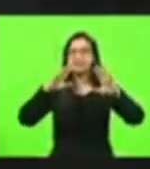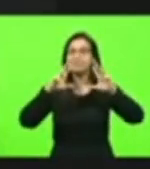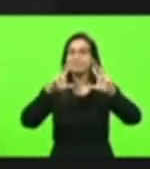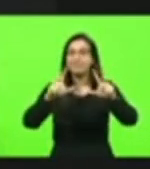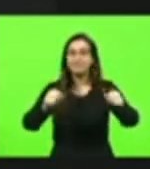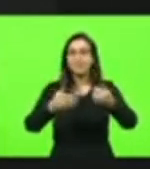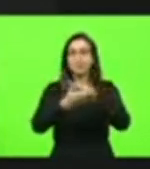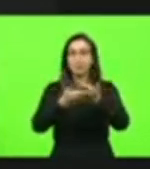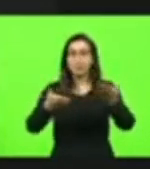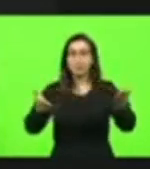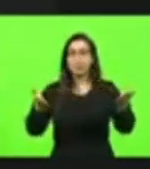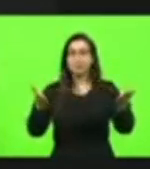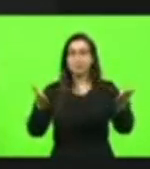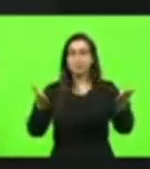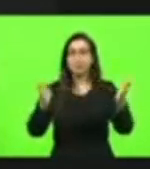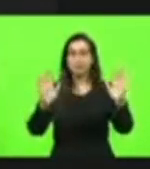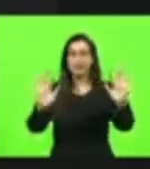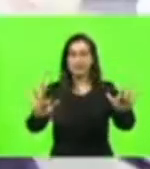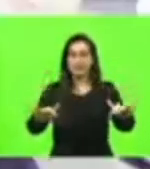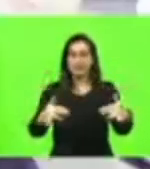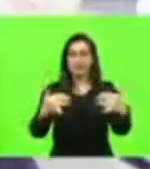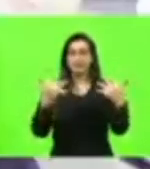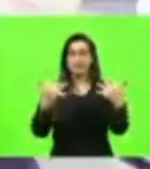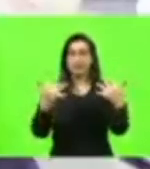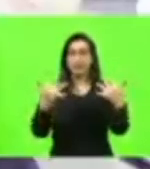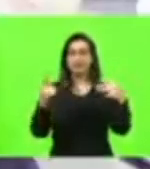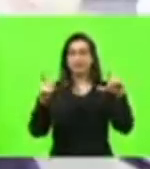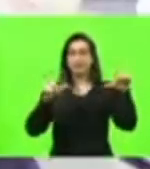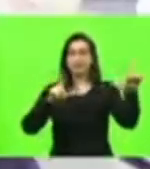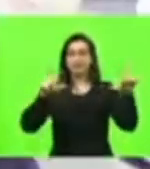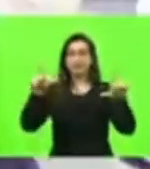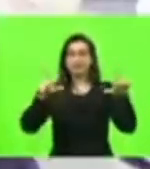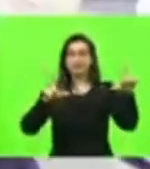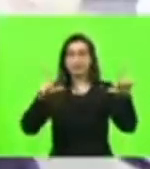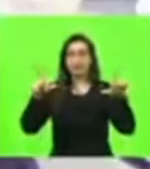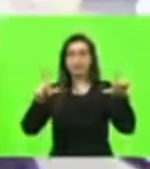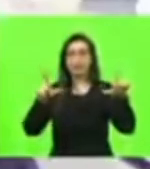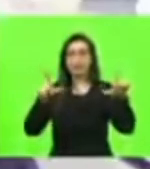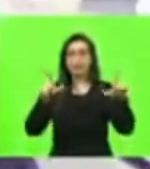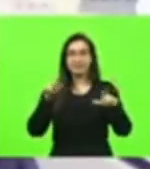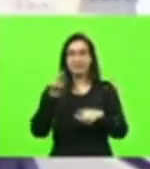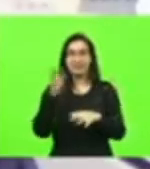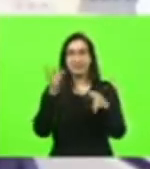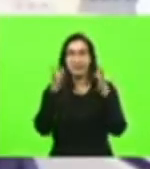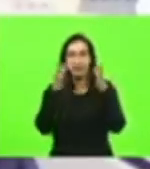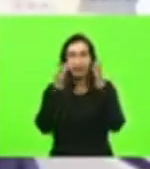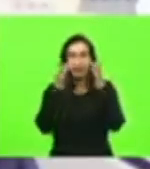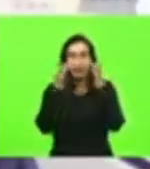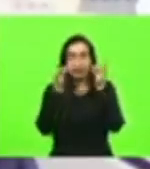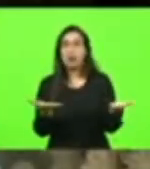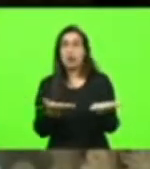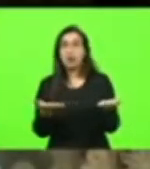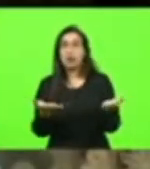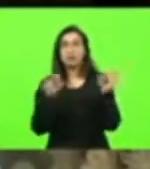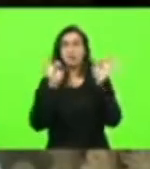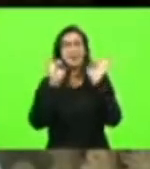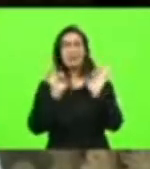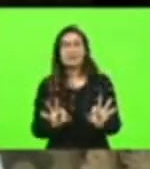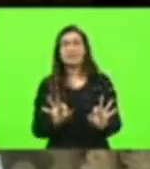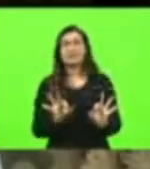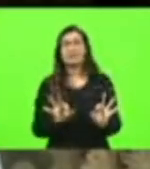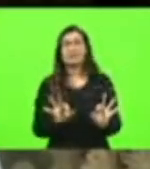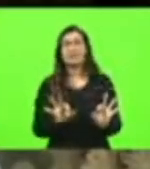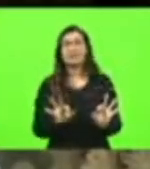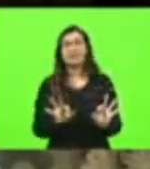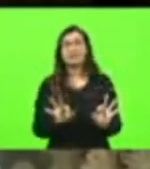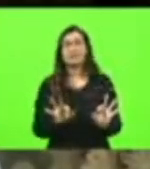A Comissão de Educação da Assembleia Legislativa promoveu uma audiência pública para discutir a implementação em Santa Catarina de